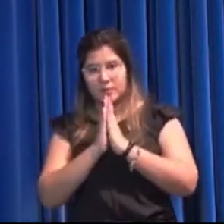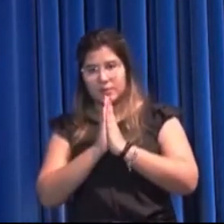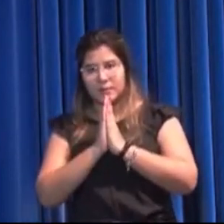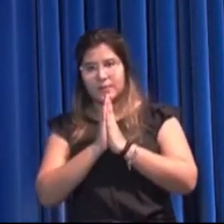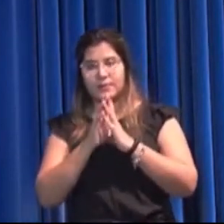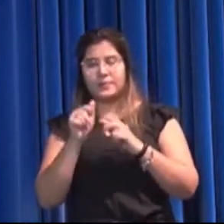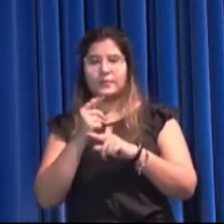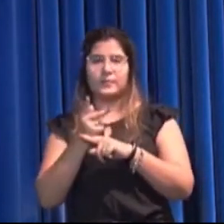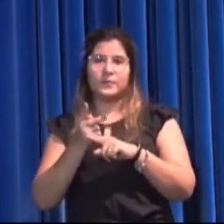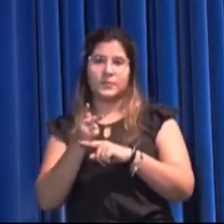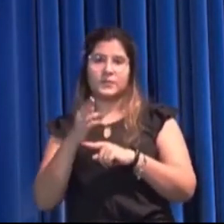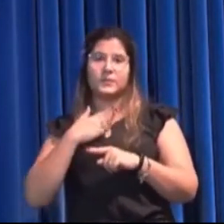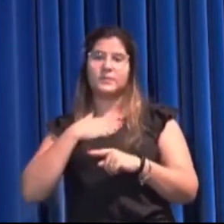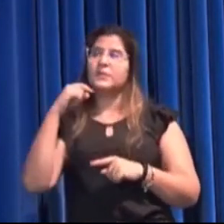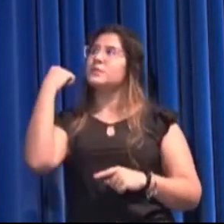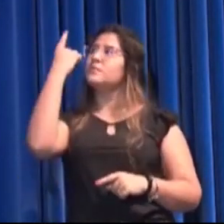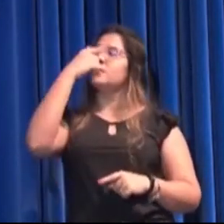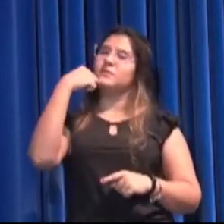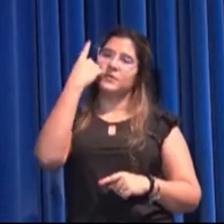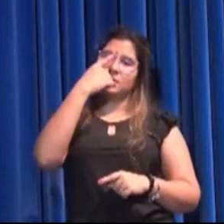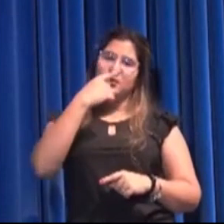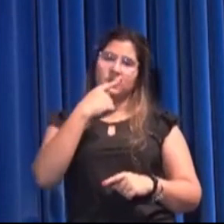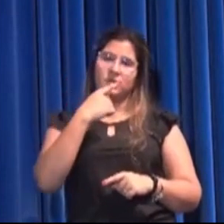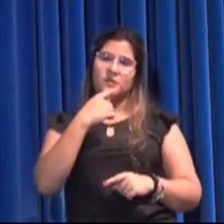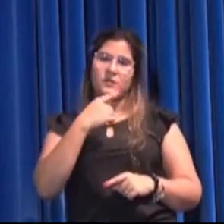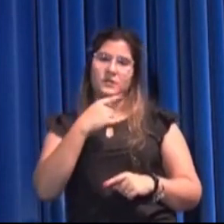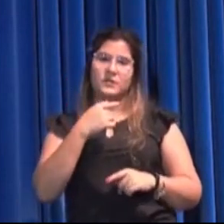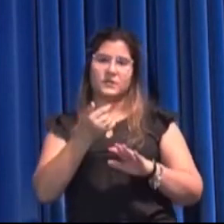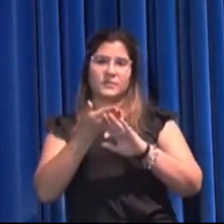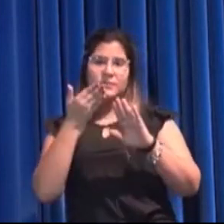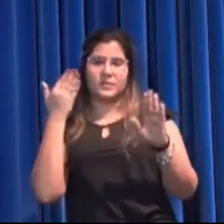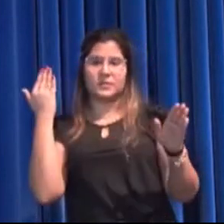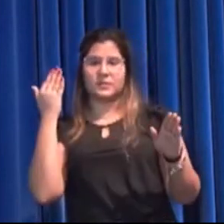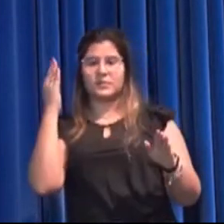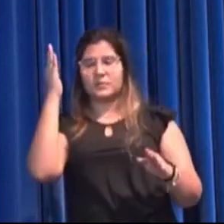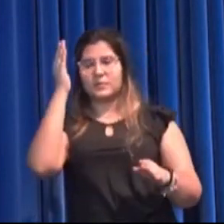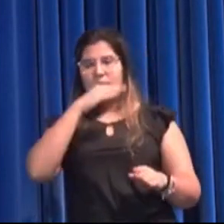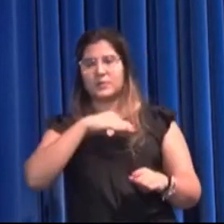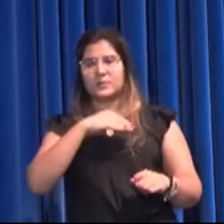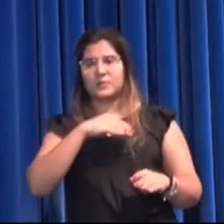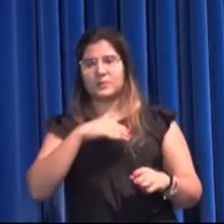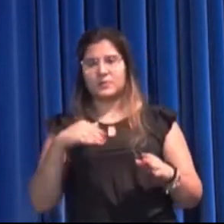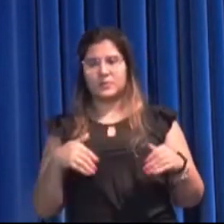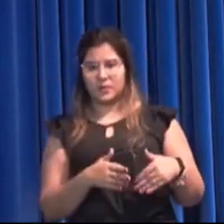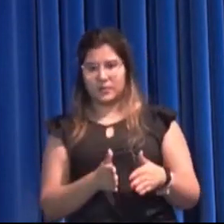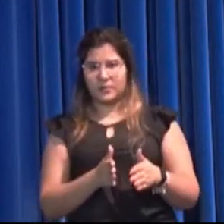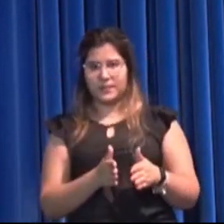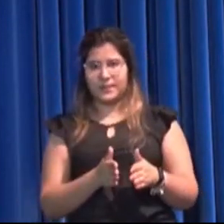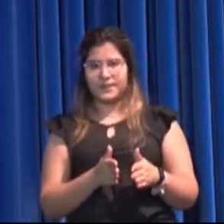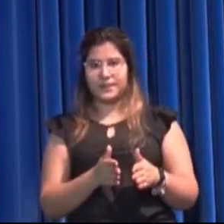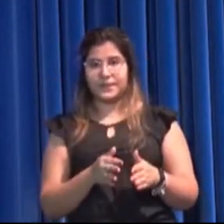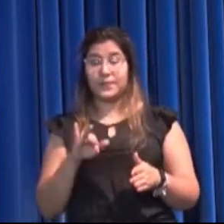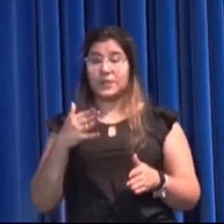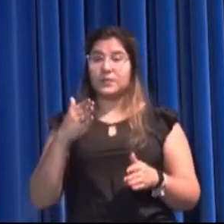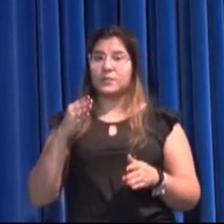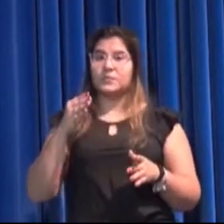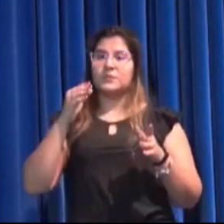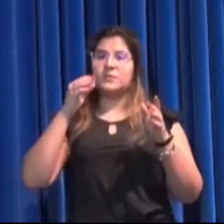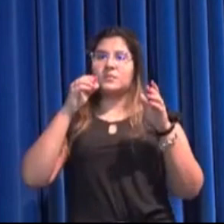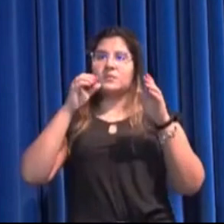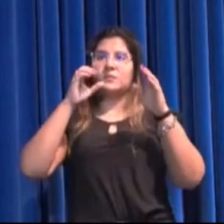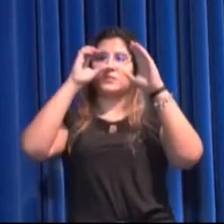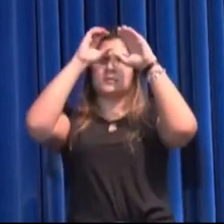e buscar a minha face e se afastar dos seus maus caminhos, então dos céus